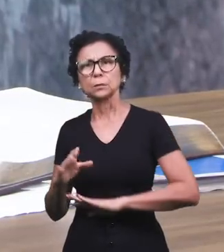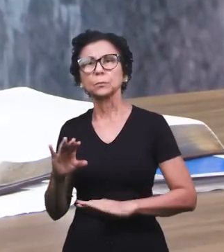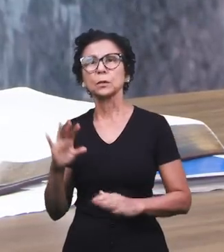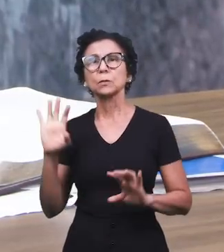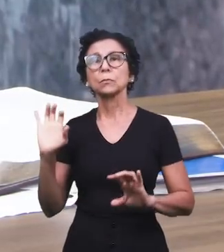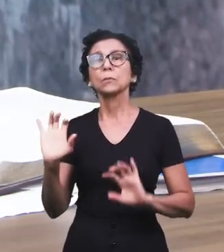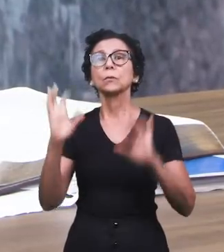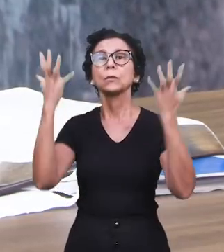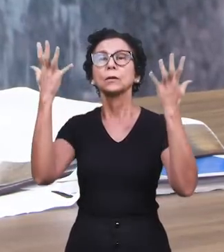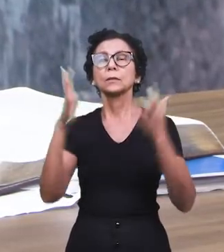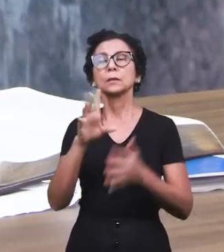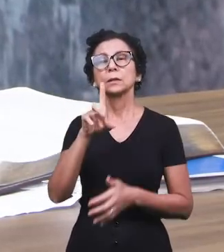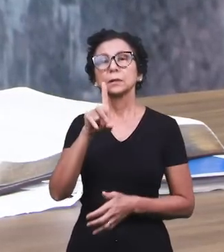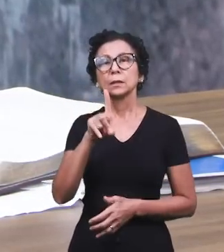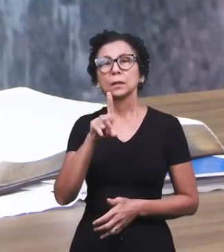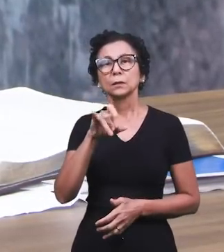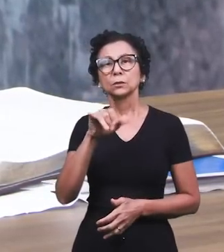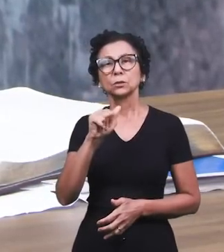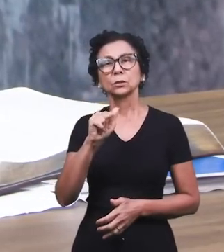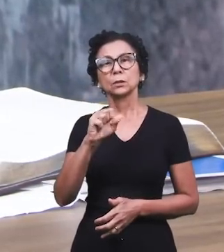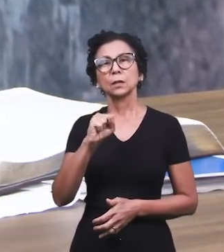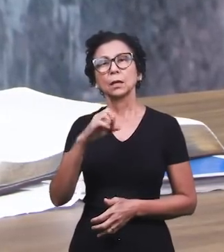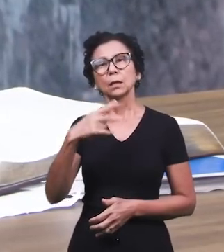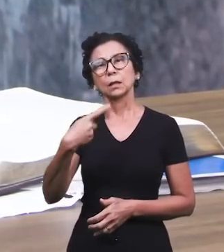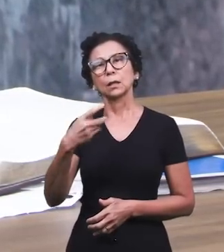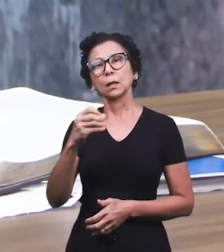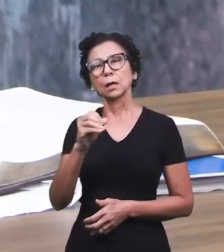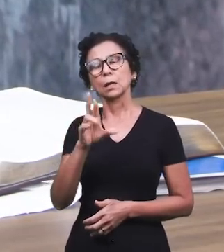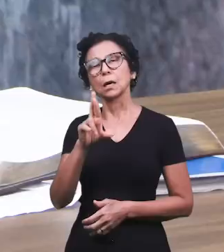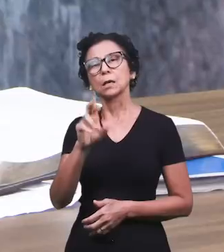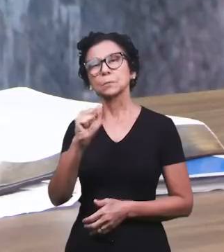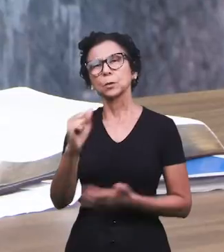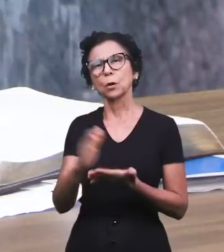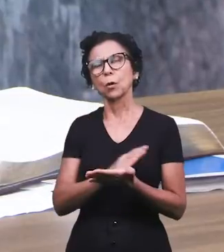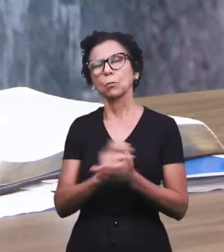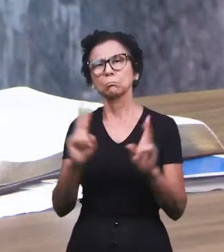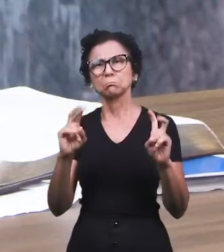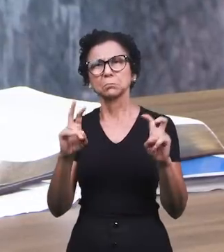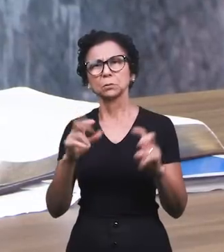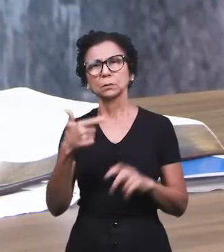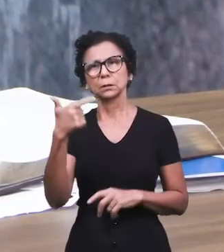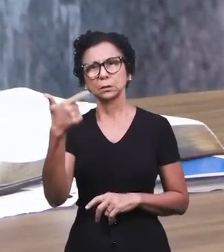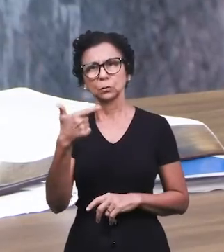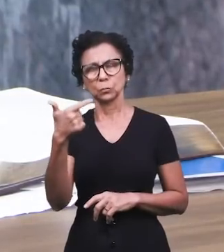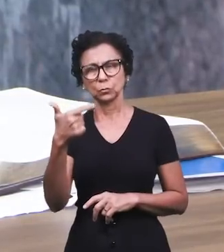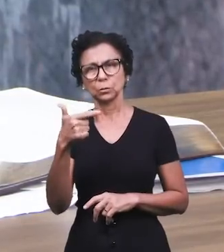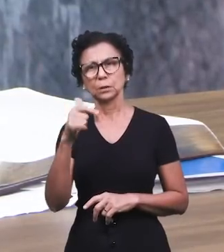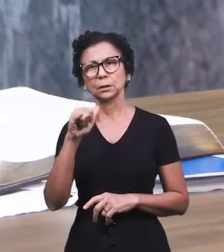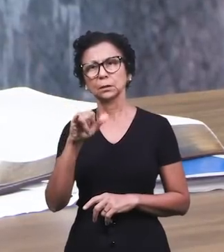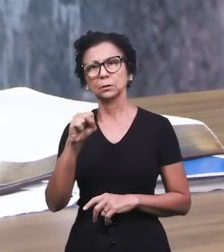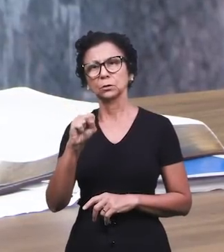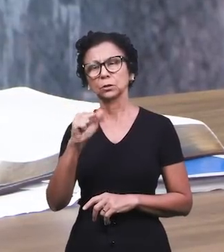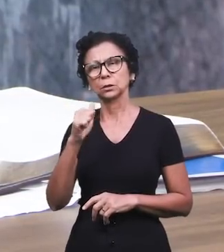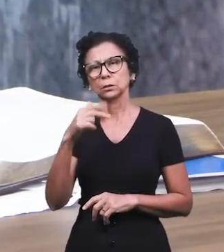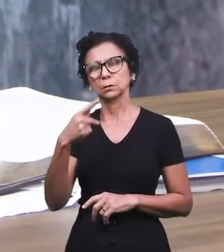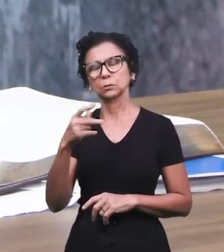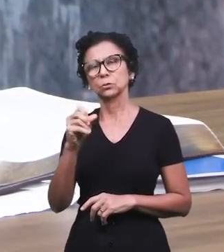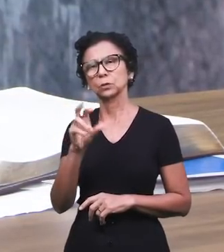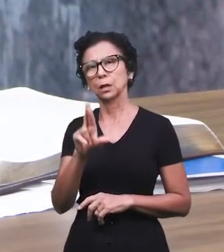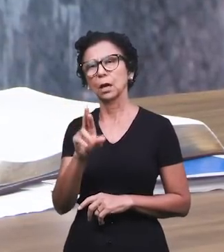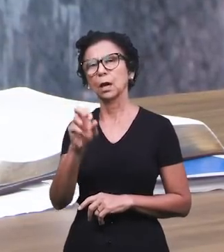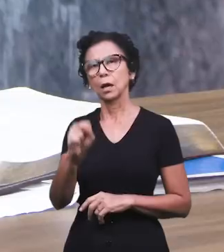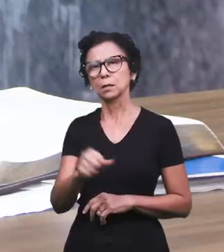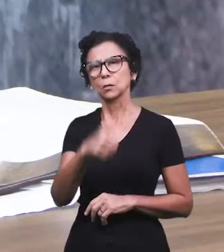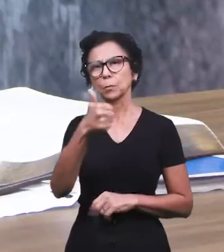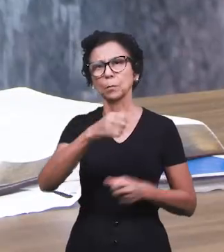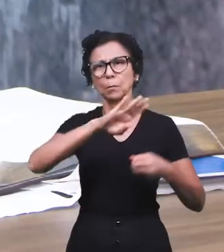evento que é chamado de diáspora. Alguns vão chamar de segunda diáspora, porque a primeira teria sido o exílio da Babilônia,